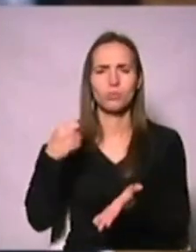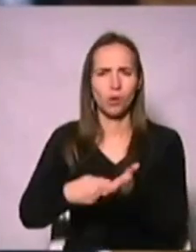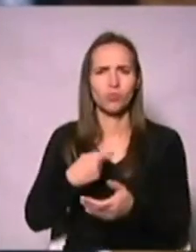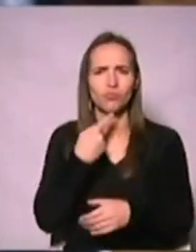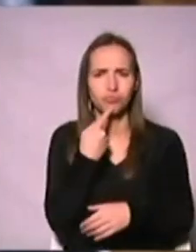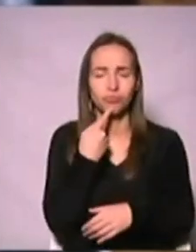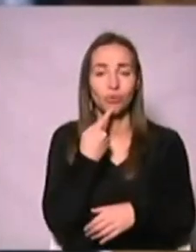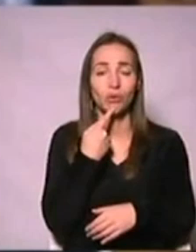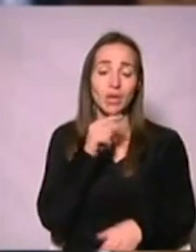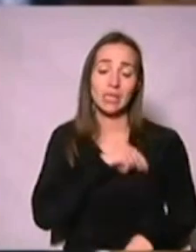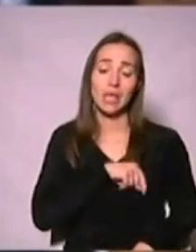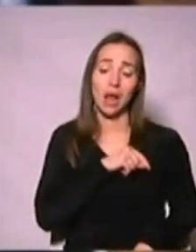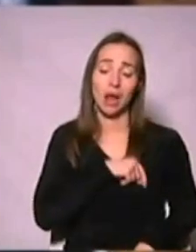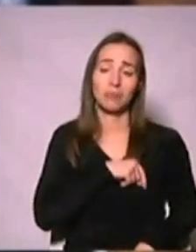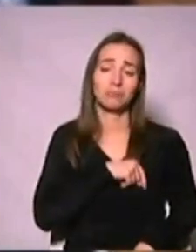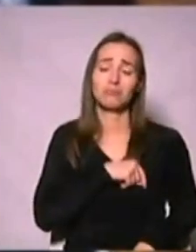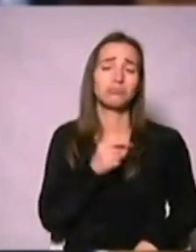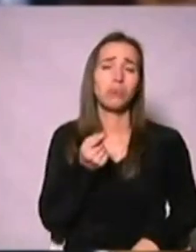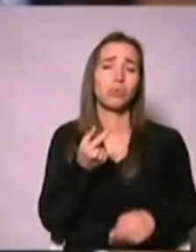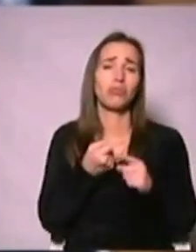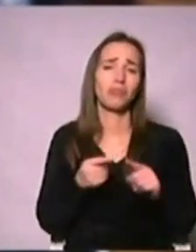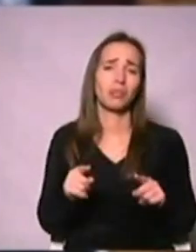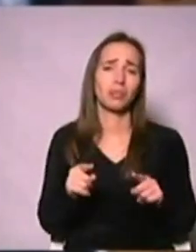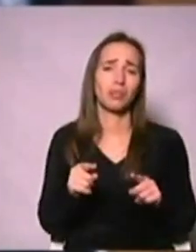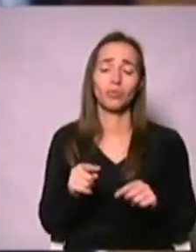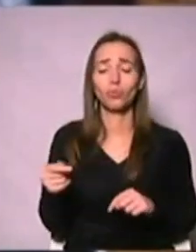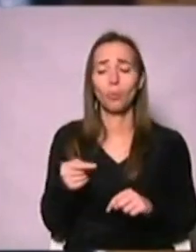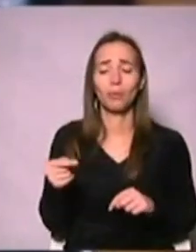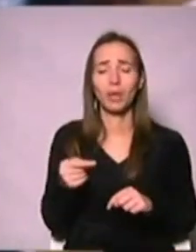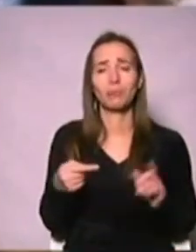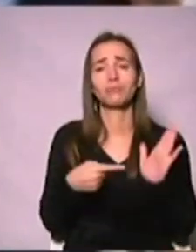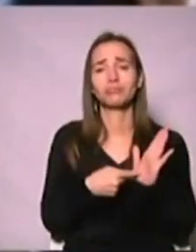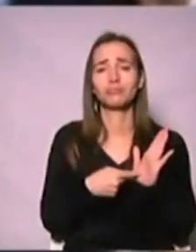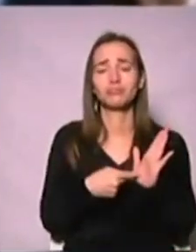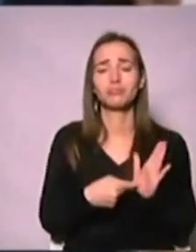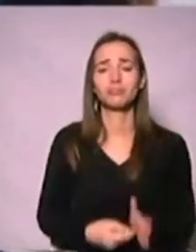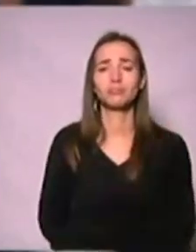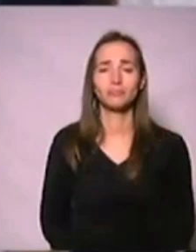em que o seu salário de referência pouco se distingue do mínimo em vigor